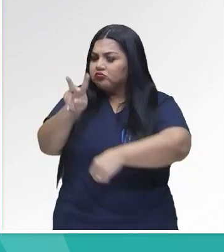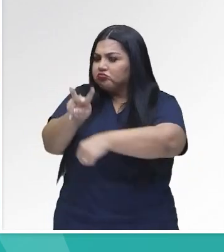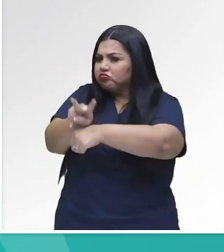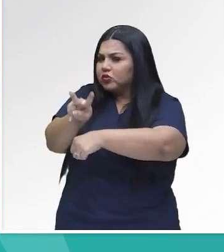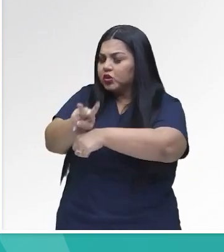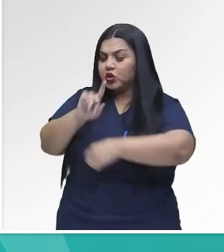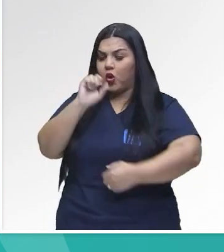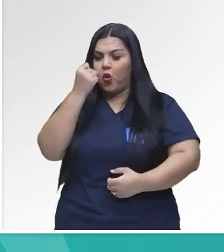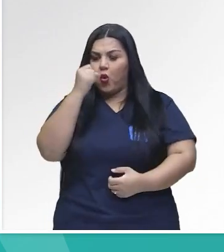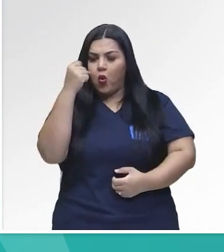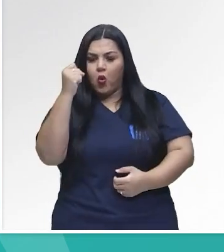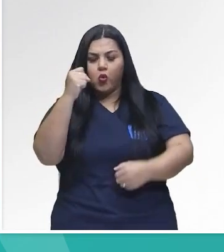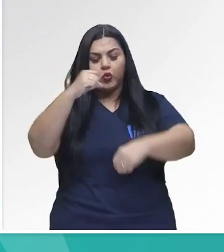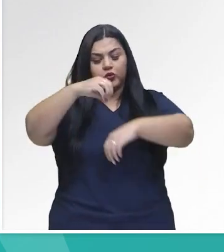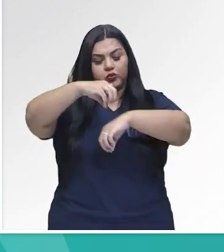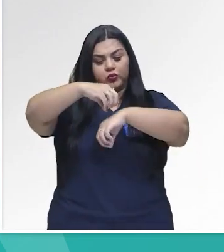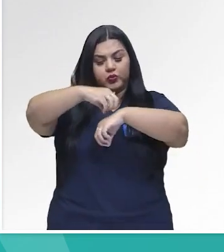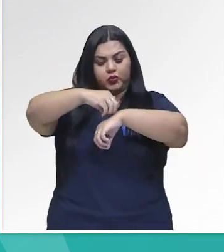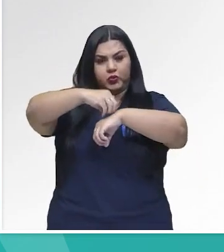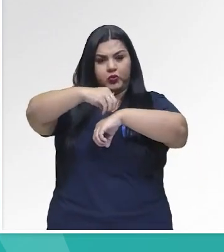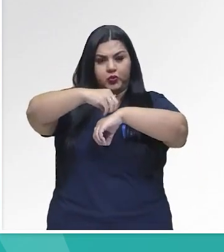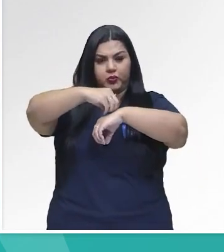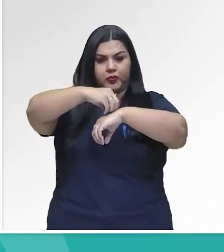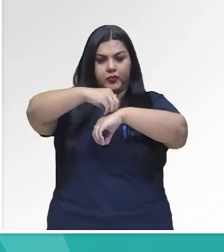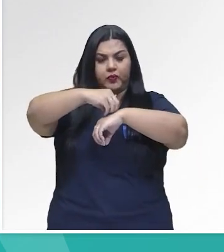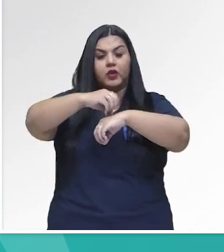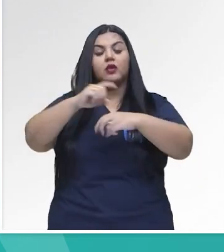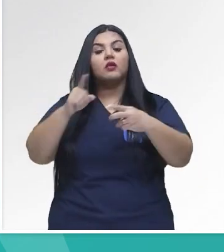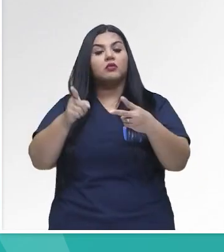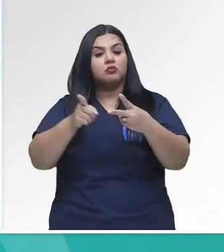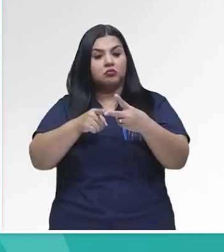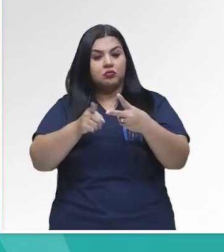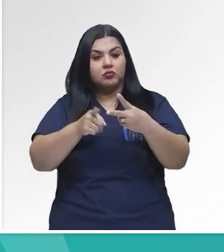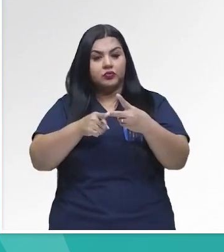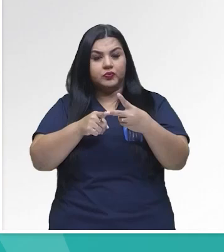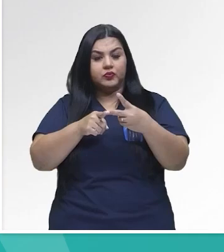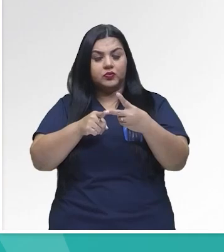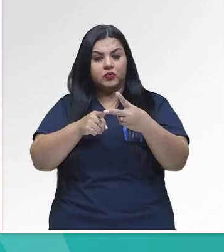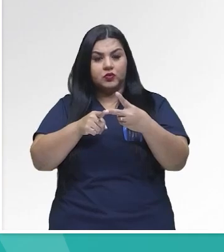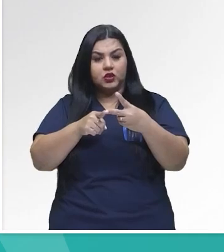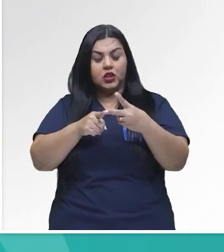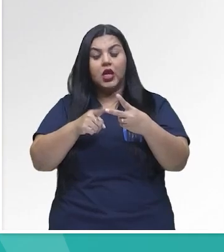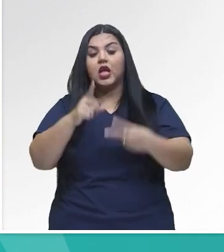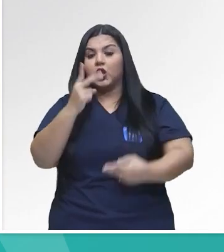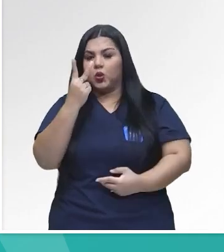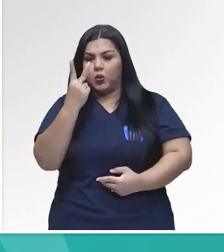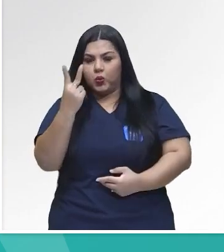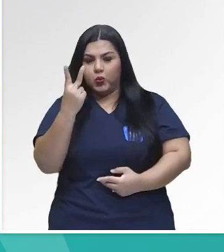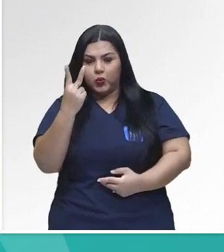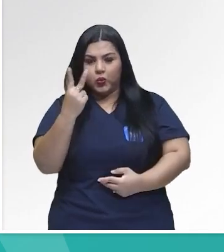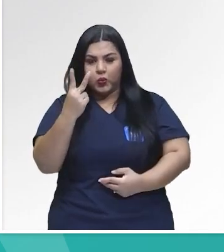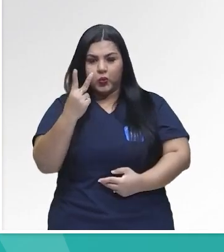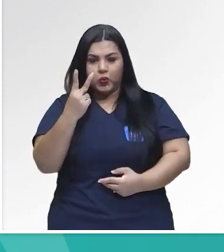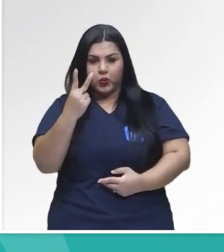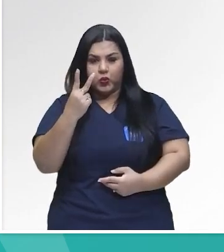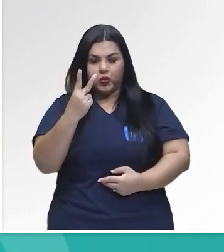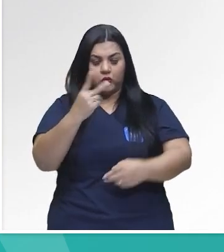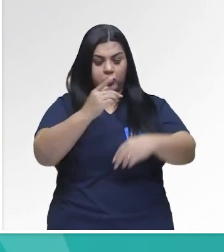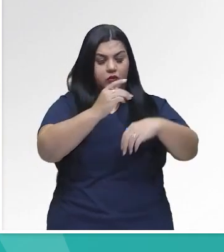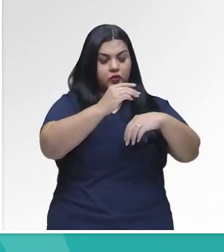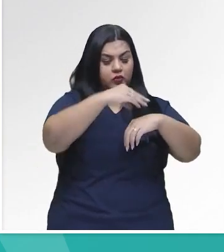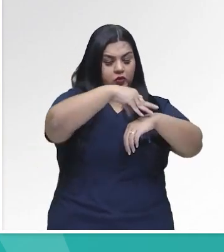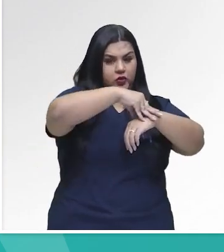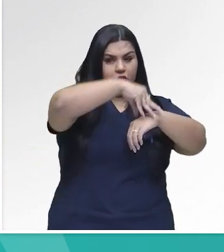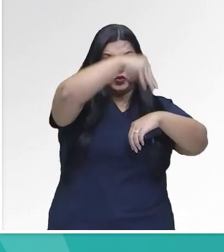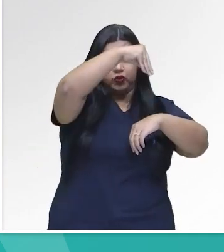8 peões. E nós temos também 2 torres, são 16 peças, né?